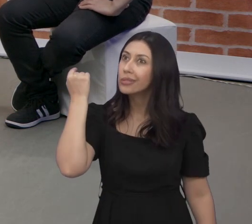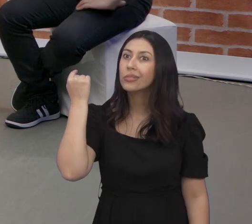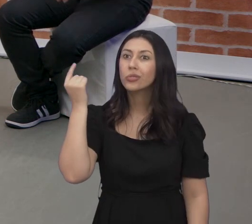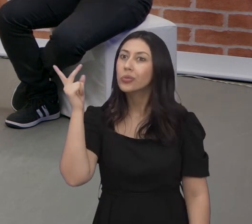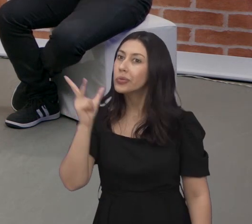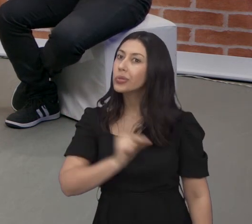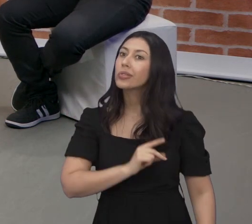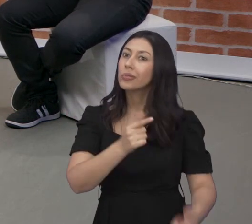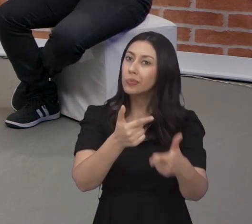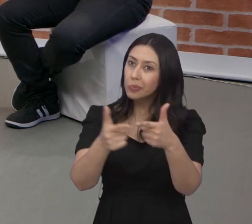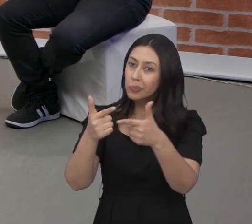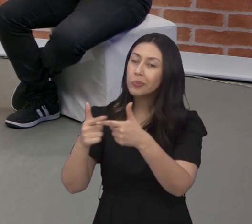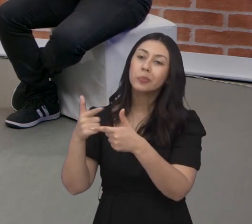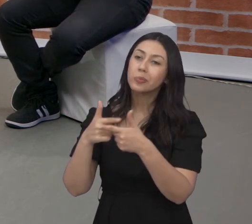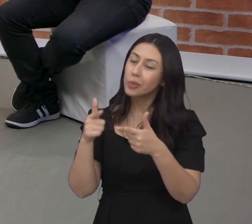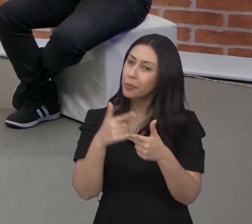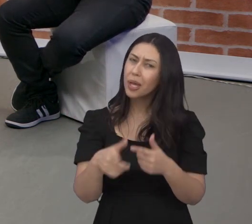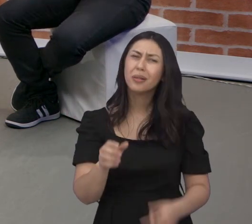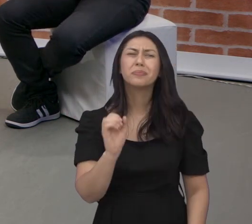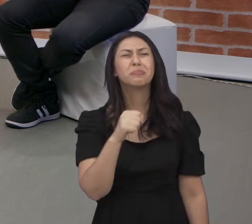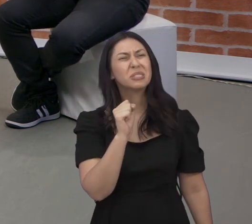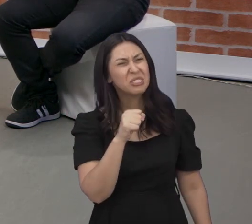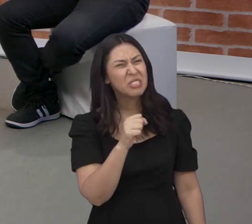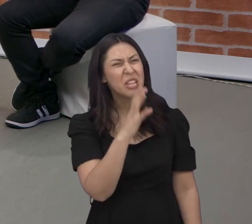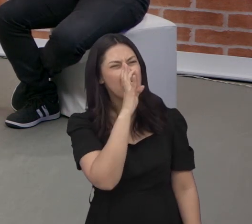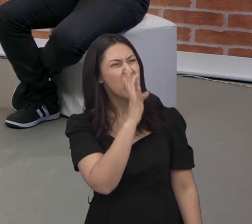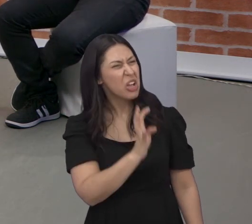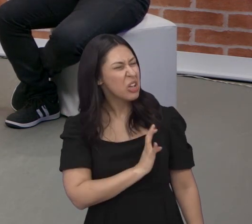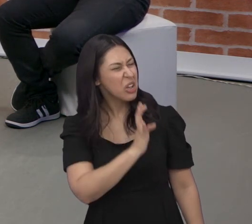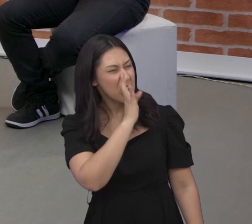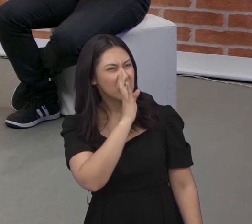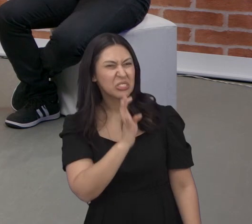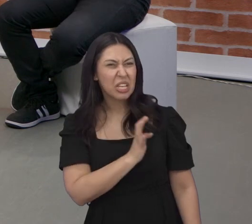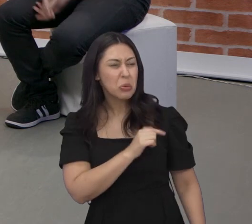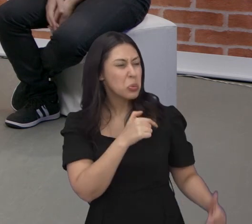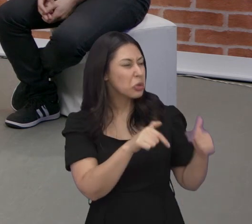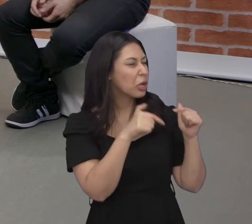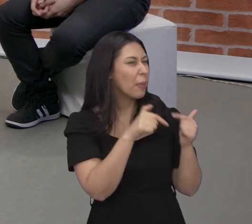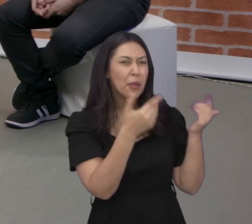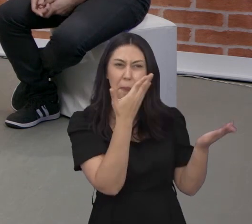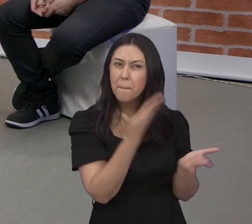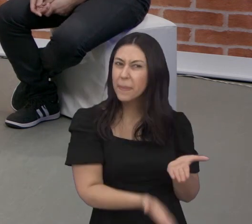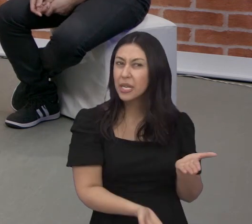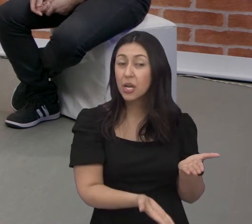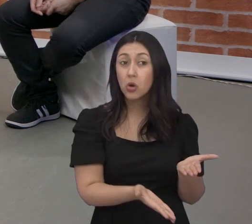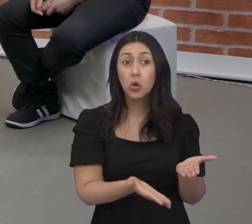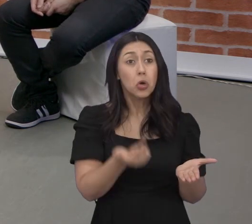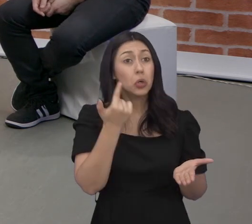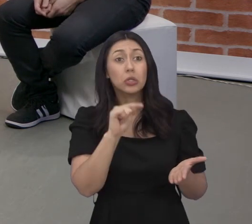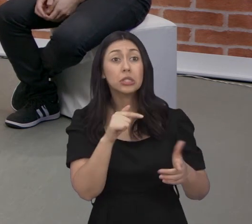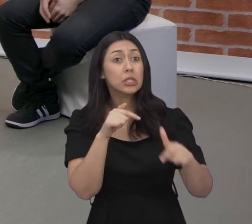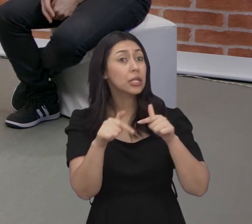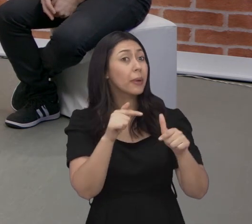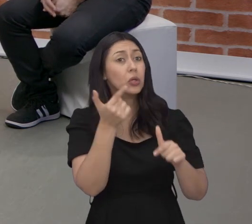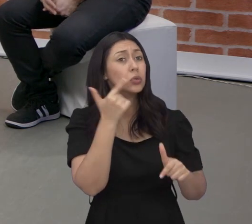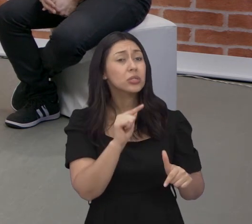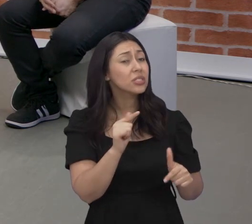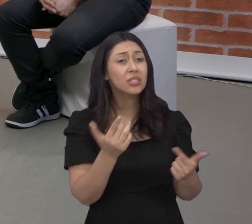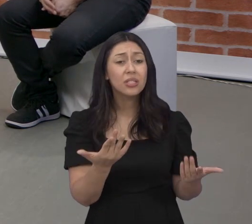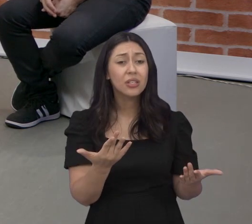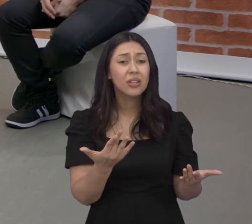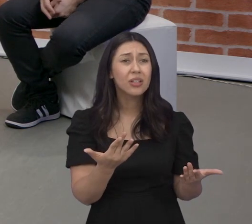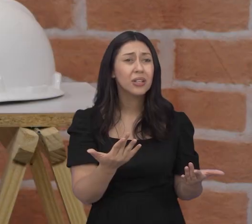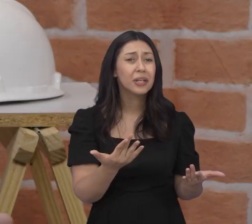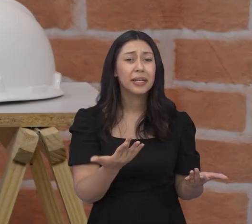tanto tabu ali na época, né? Isso, tanto julgamento que elas resolveram nem falar mais, depois não conseguiram trabalhar no futuro. Elas eram crianças ainda, mas